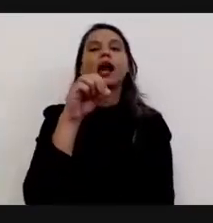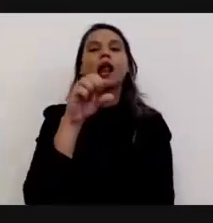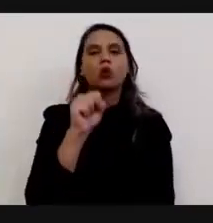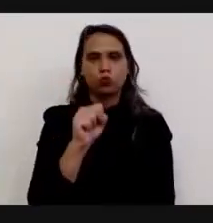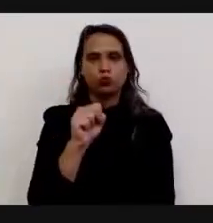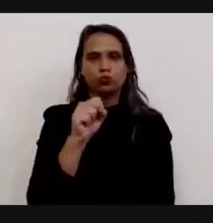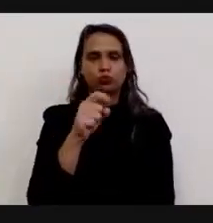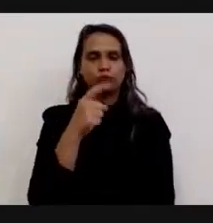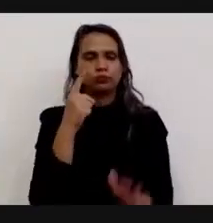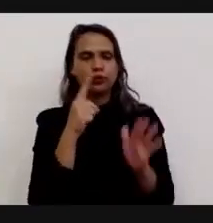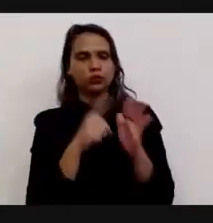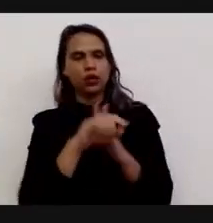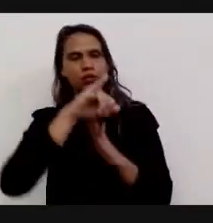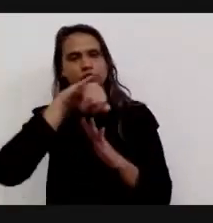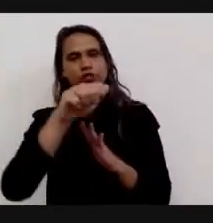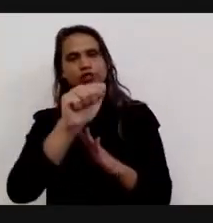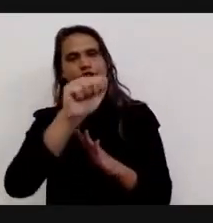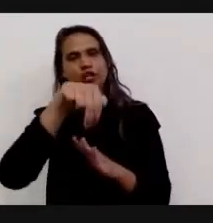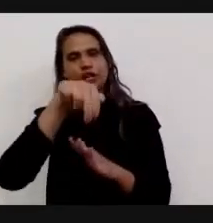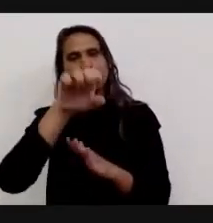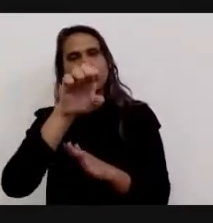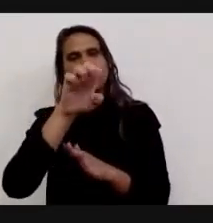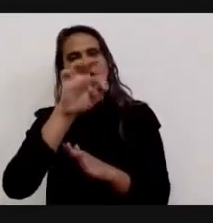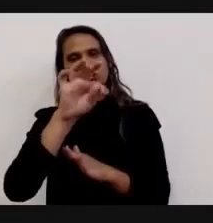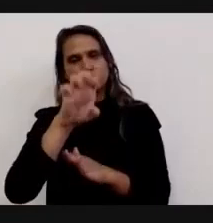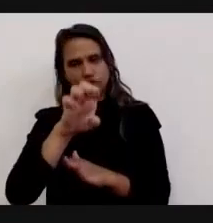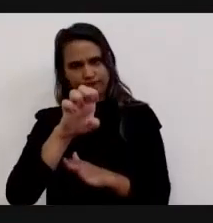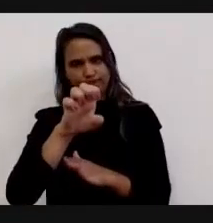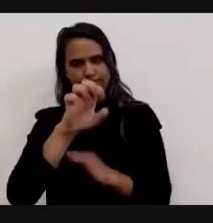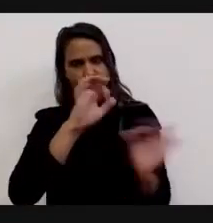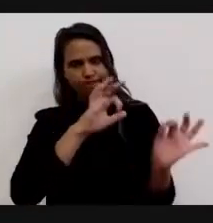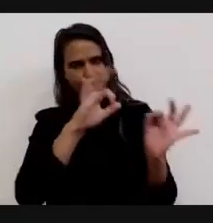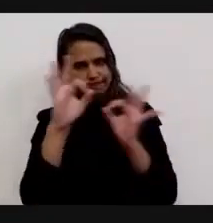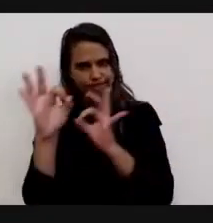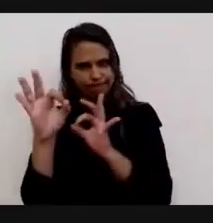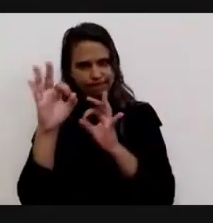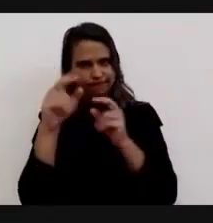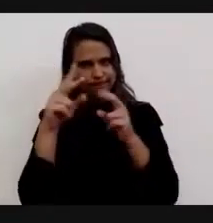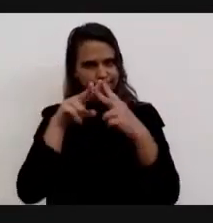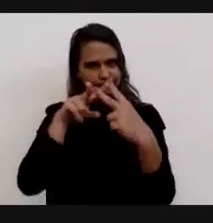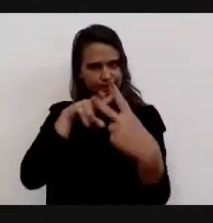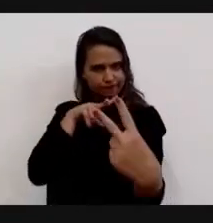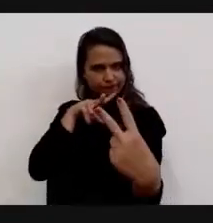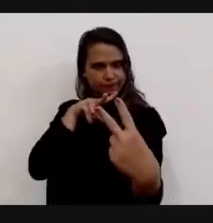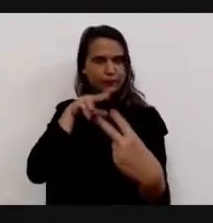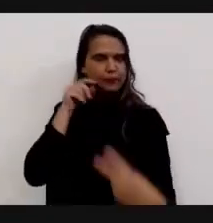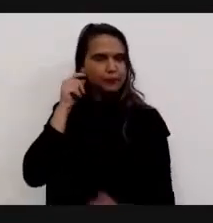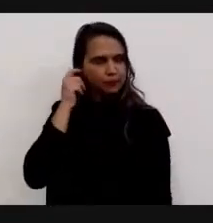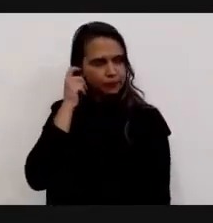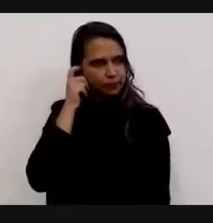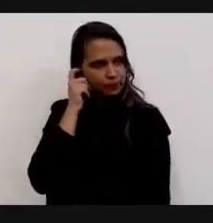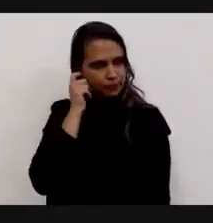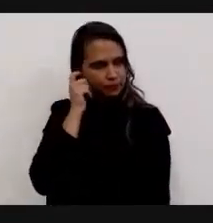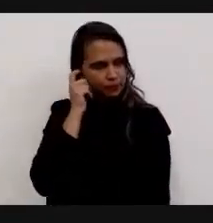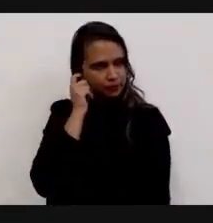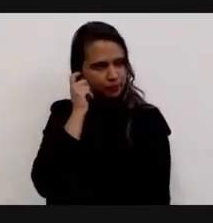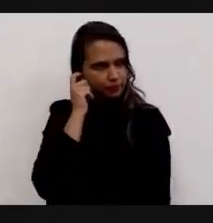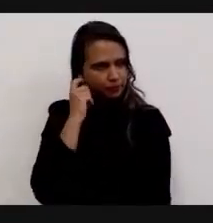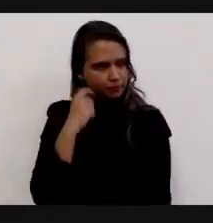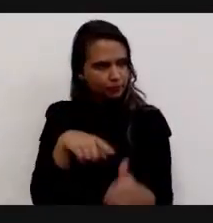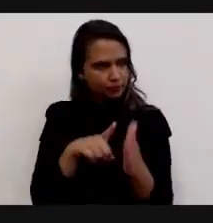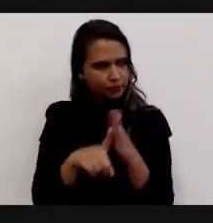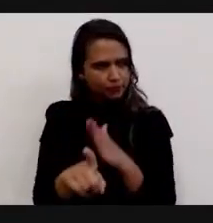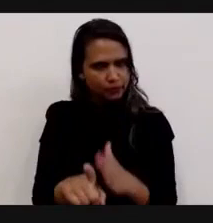para a Janete. Imagino que a Janete esteja acompanhando a gente aí, de longe. E a